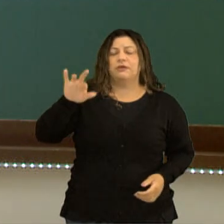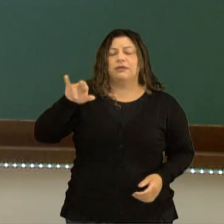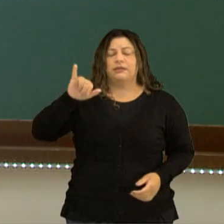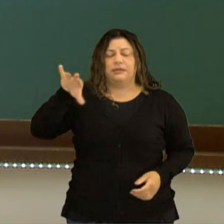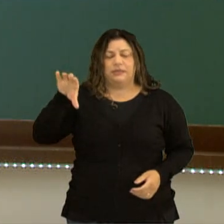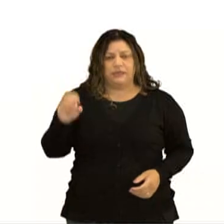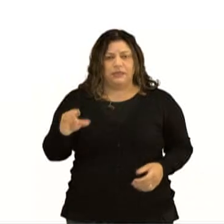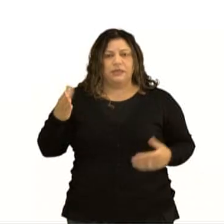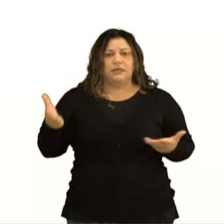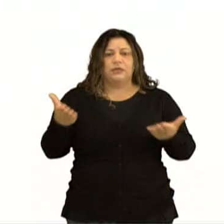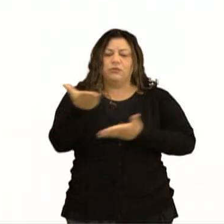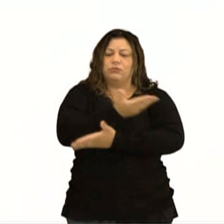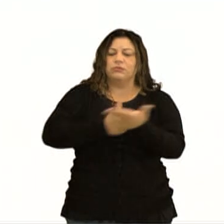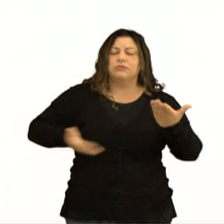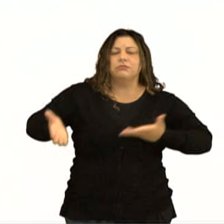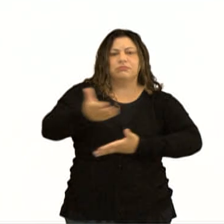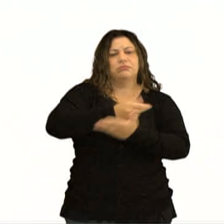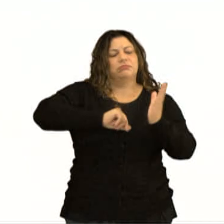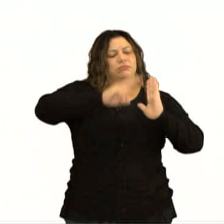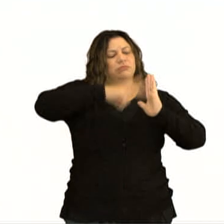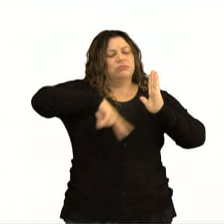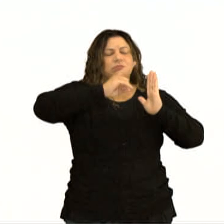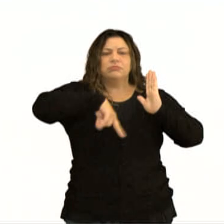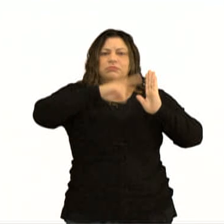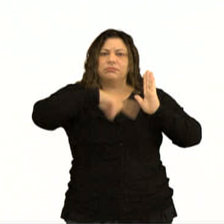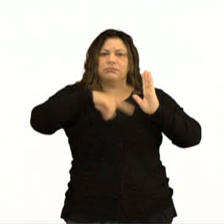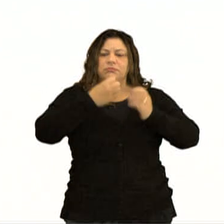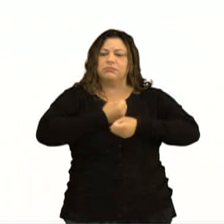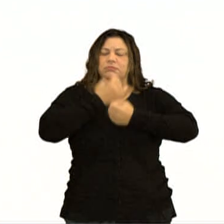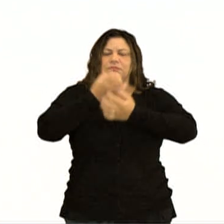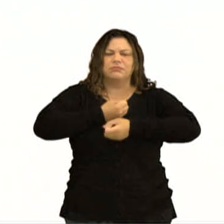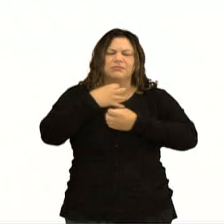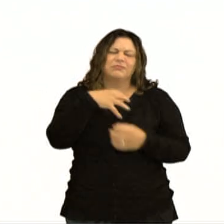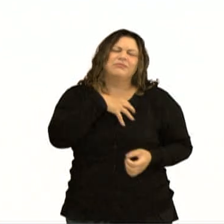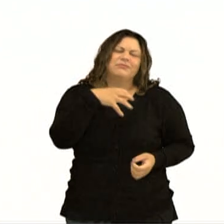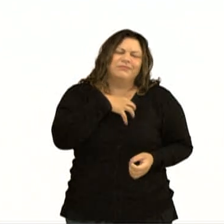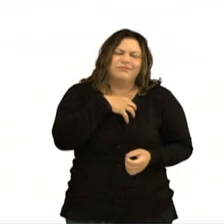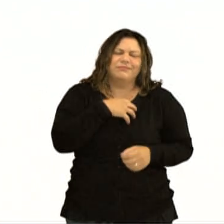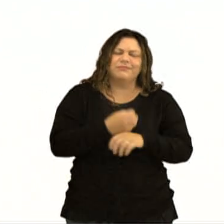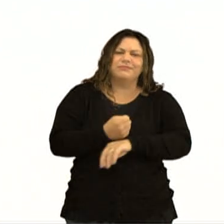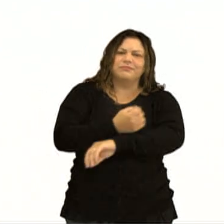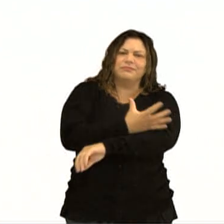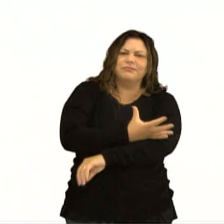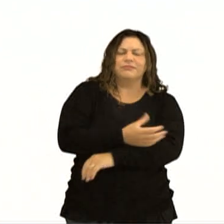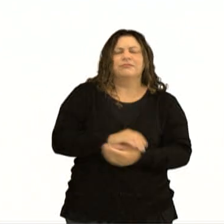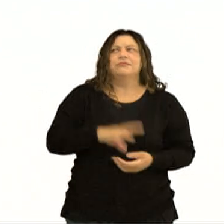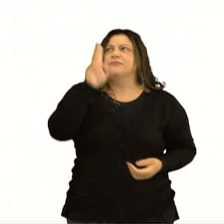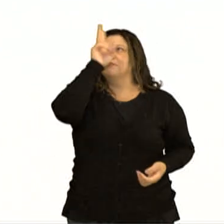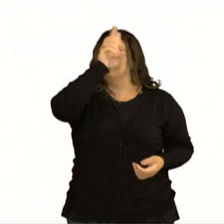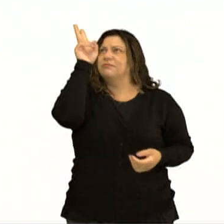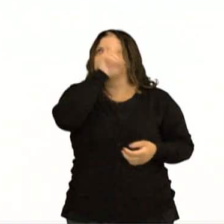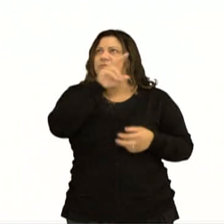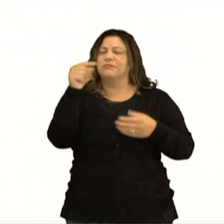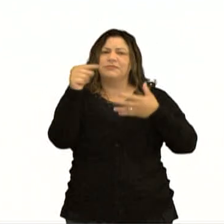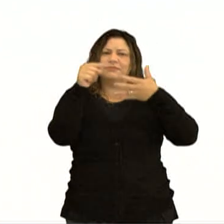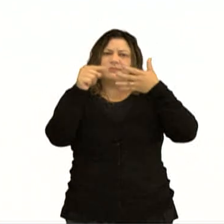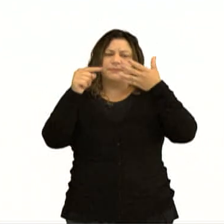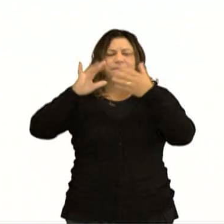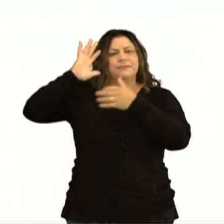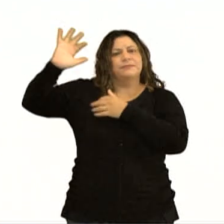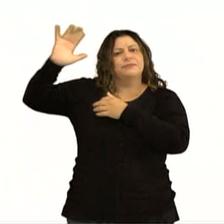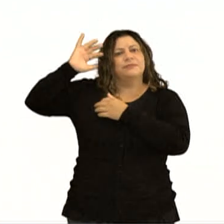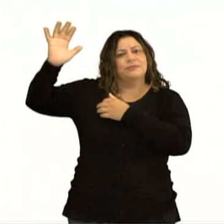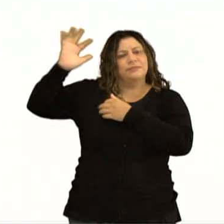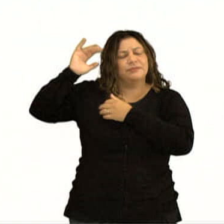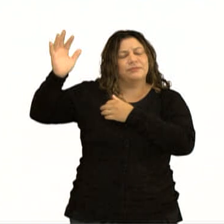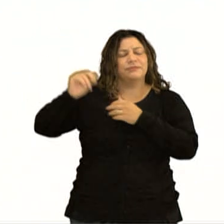é, ele interage com o leitor por meio de expressão de sentimentos, emoções, recordações, reflexões, através